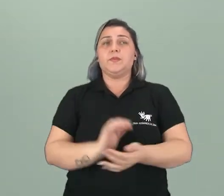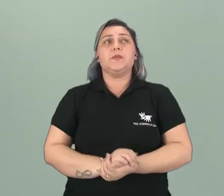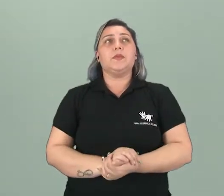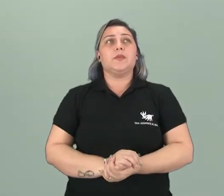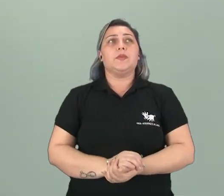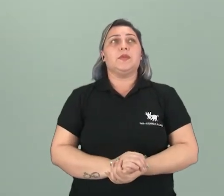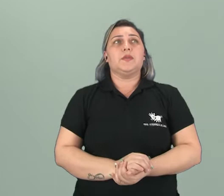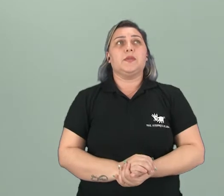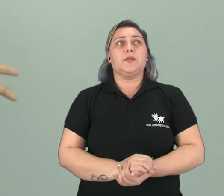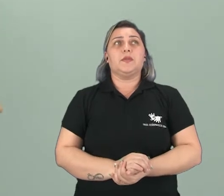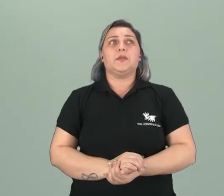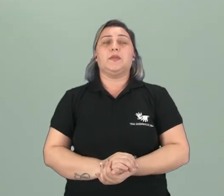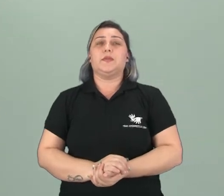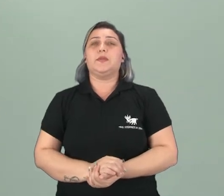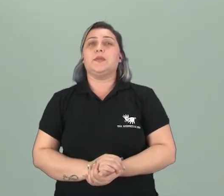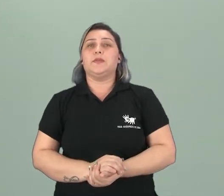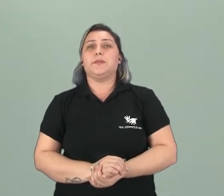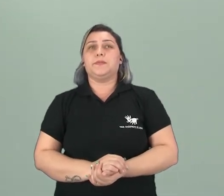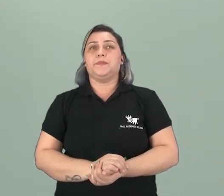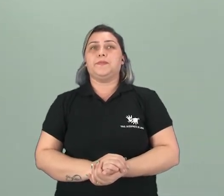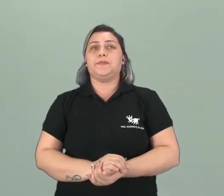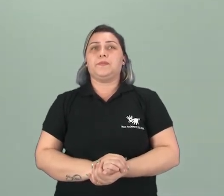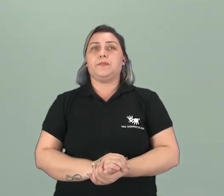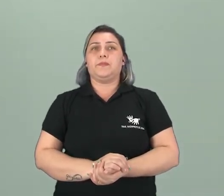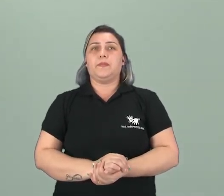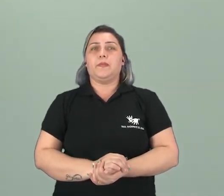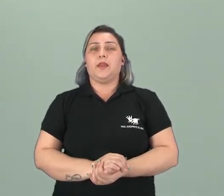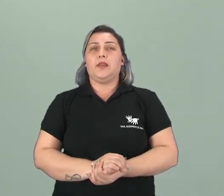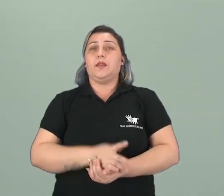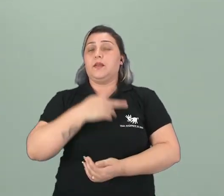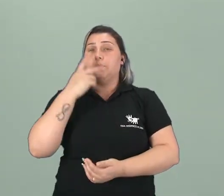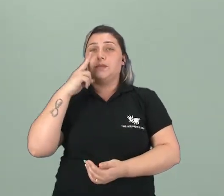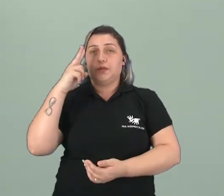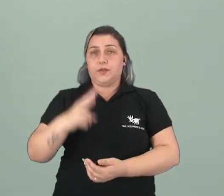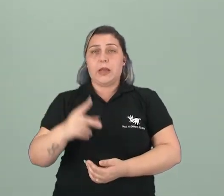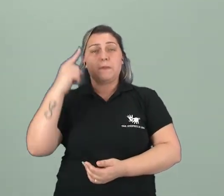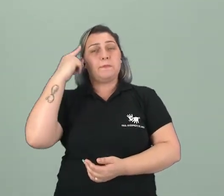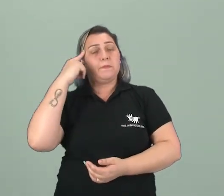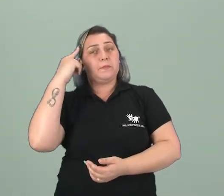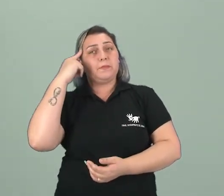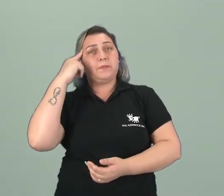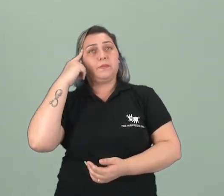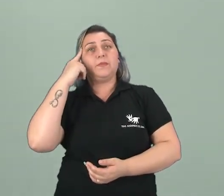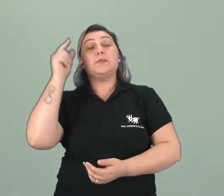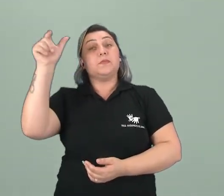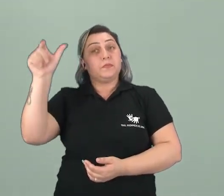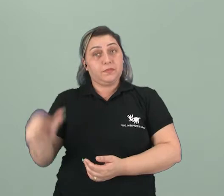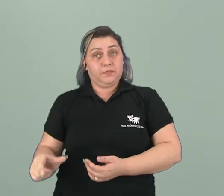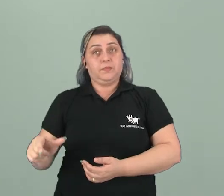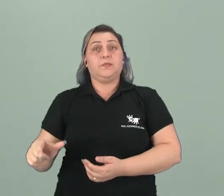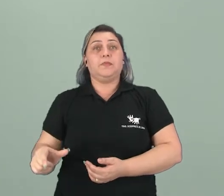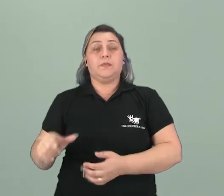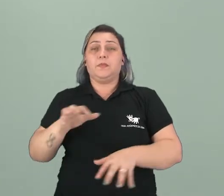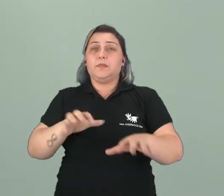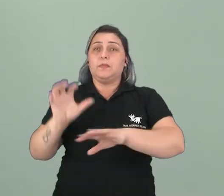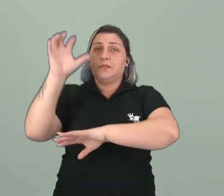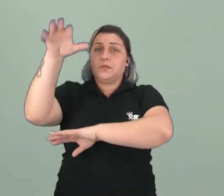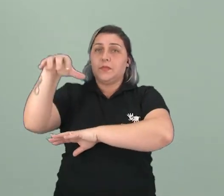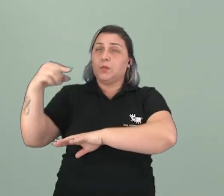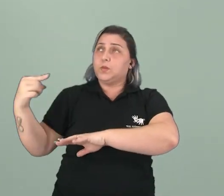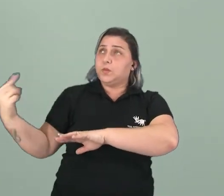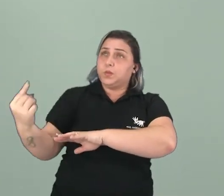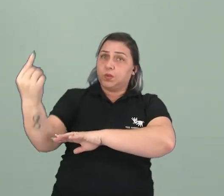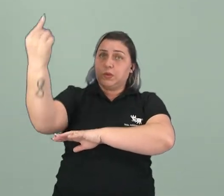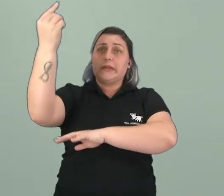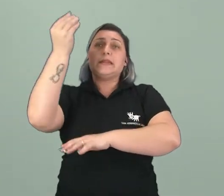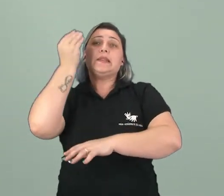Querendo ou não, é um pouco excludente, né? Quando a gente acabou de ver, imagina só, Um atleta de basquetebol muito